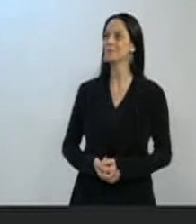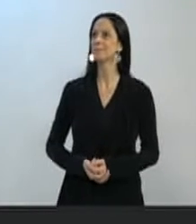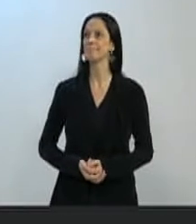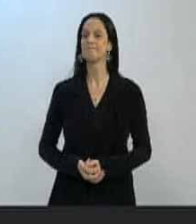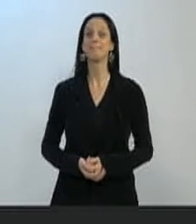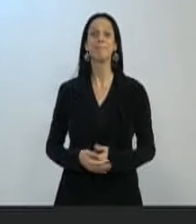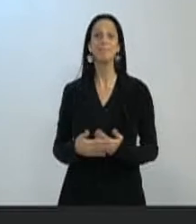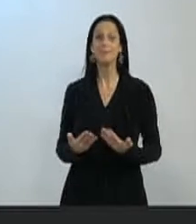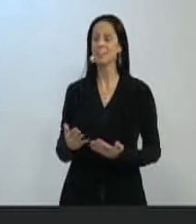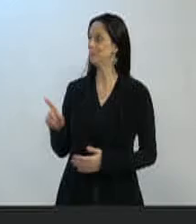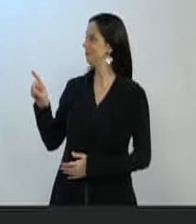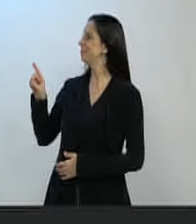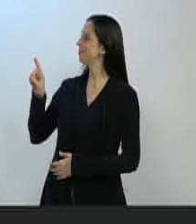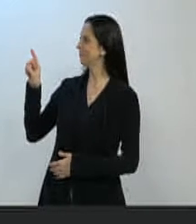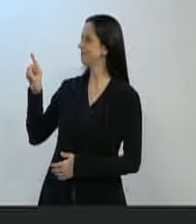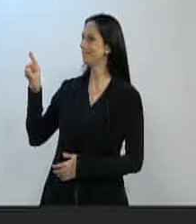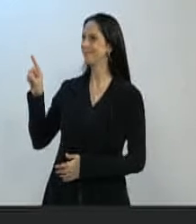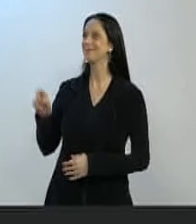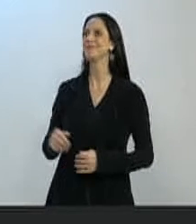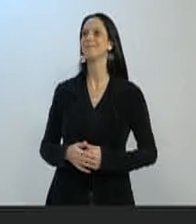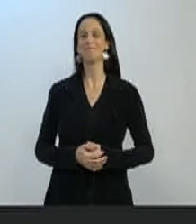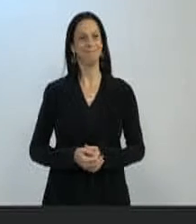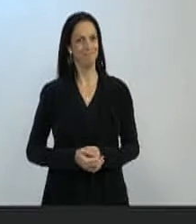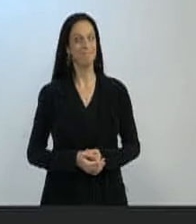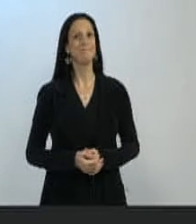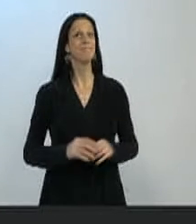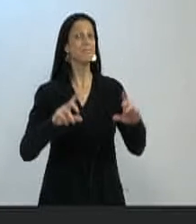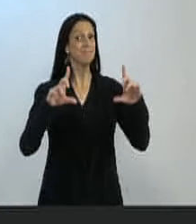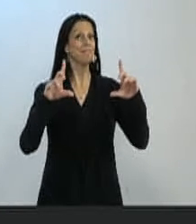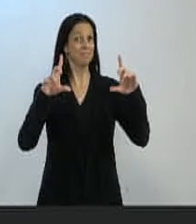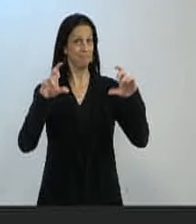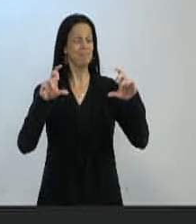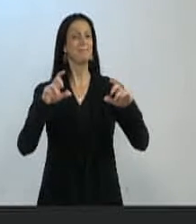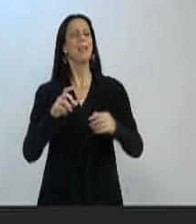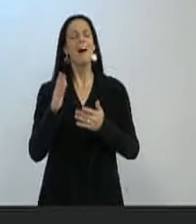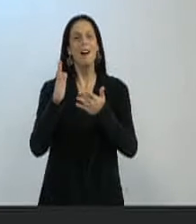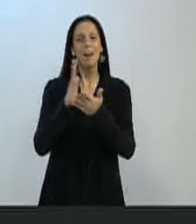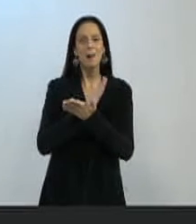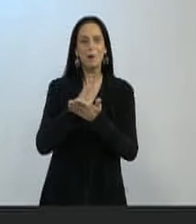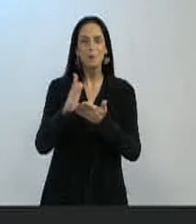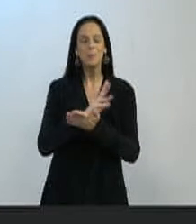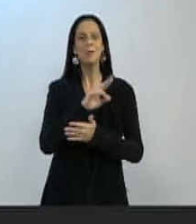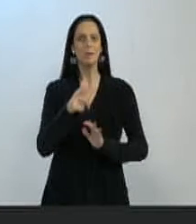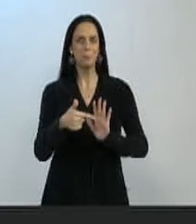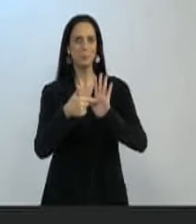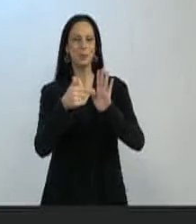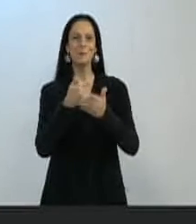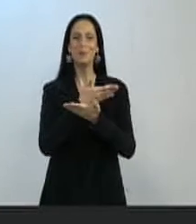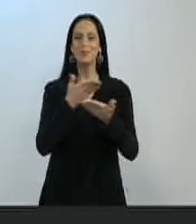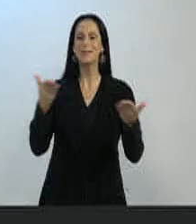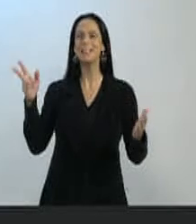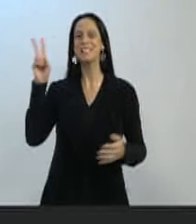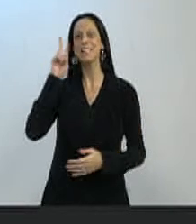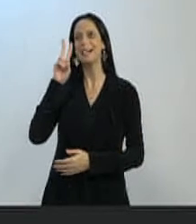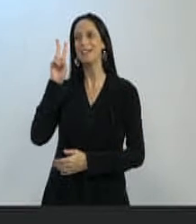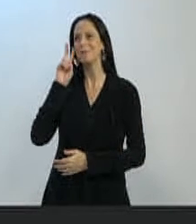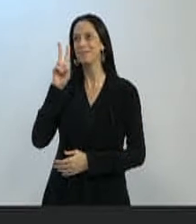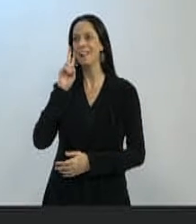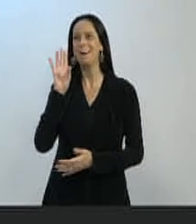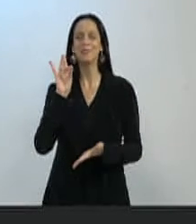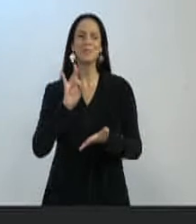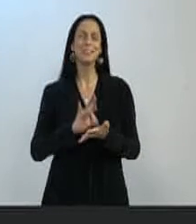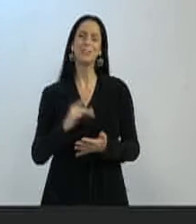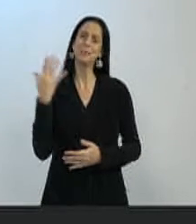Bem, aqui, então, mais uma foto. Algumas eu vou colocar para os senhores se deliciarem, tá? Porque elas realmente são